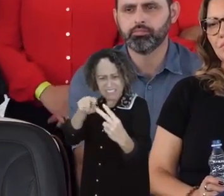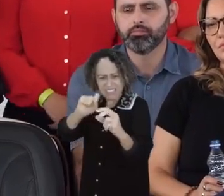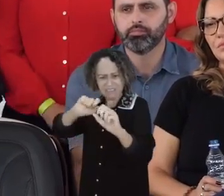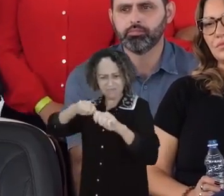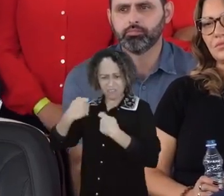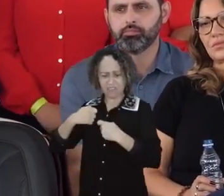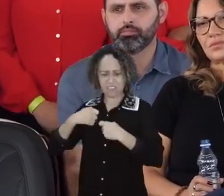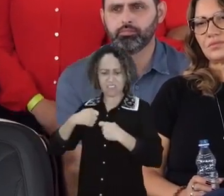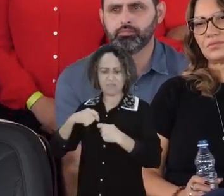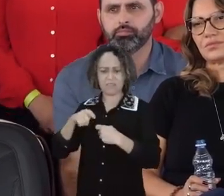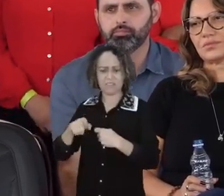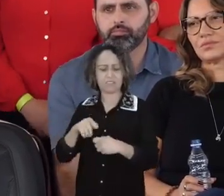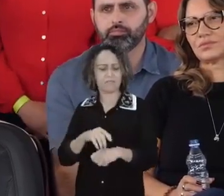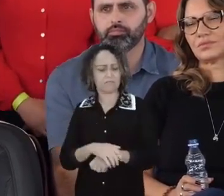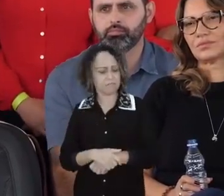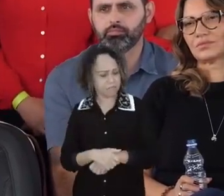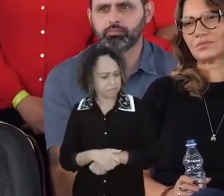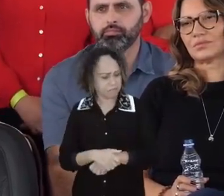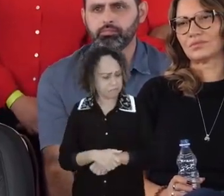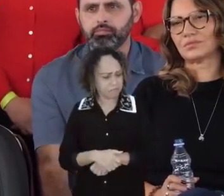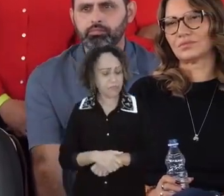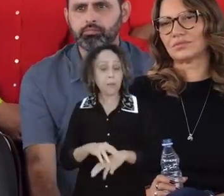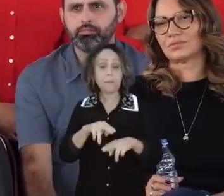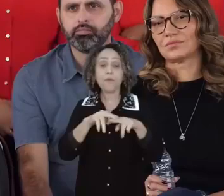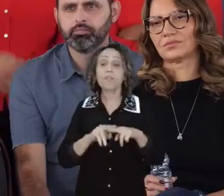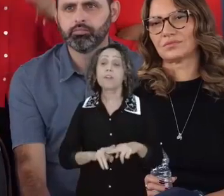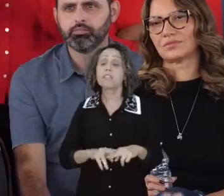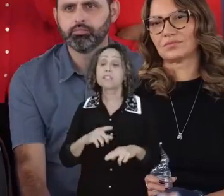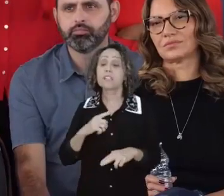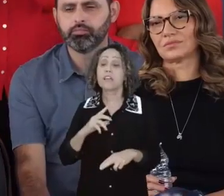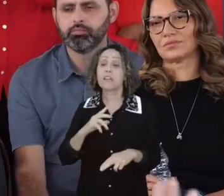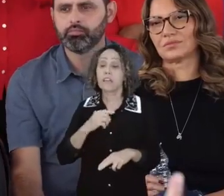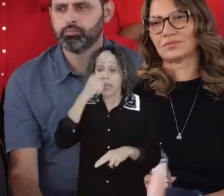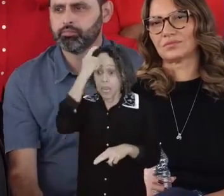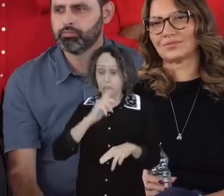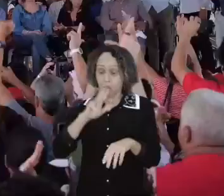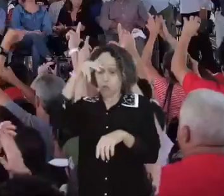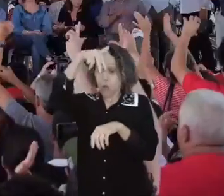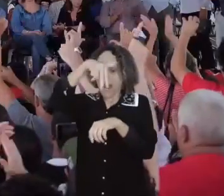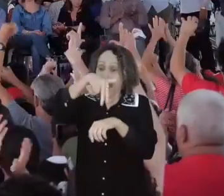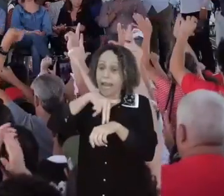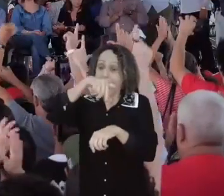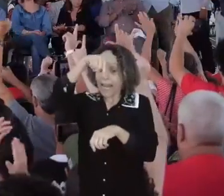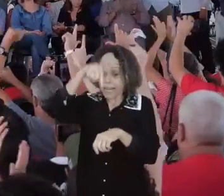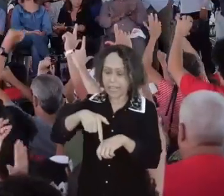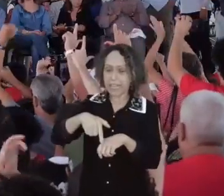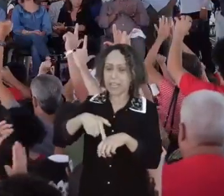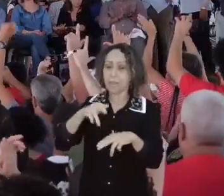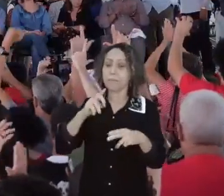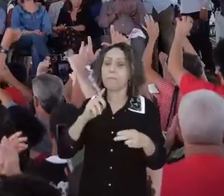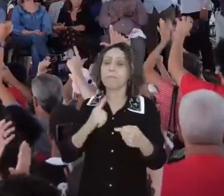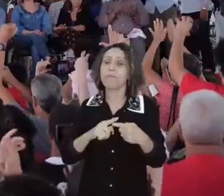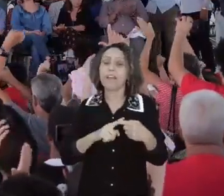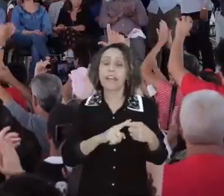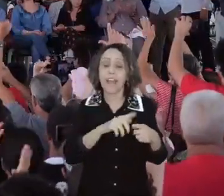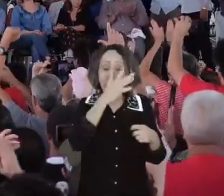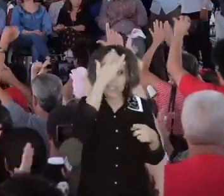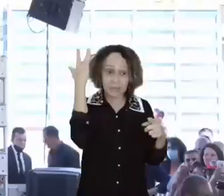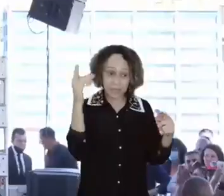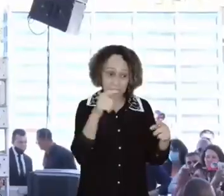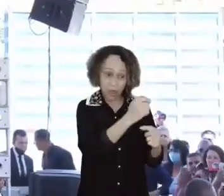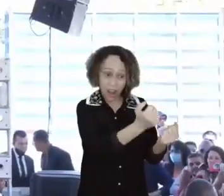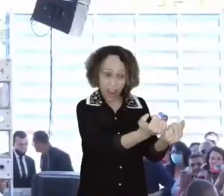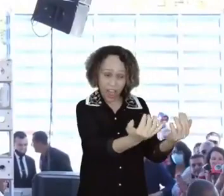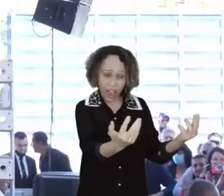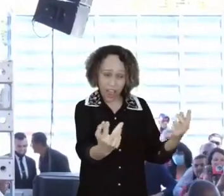porque a vigília e a verdade me libertaram da Polícia Federal. E eu poderia